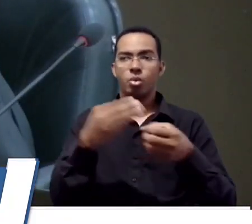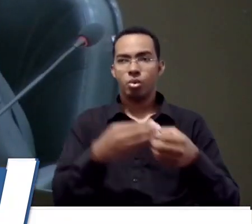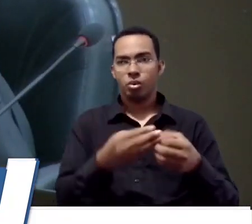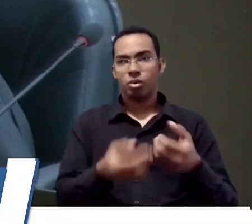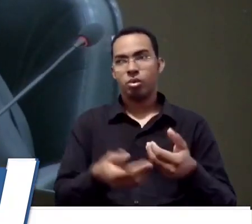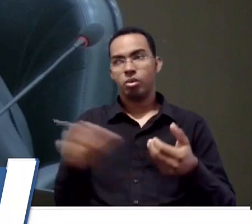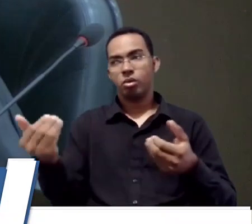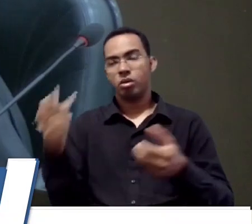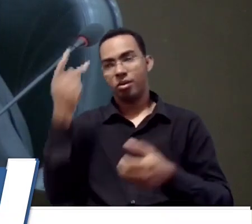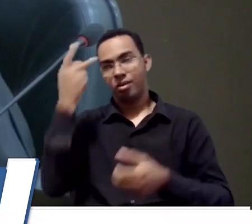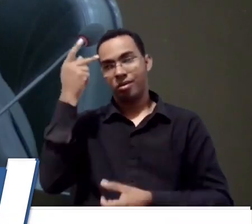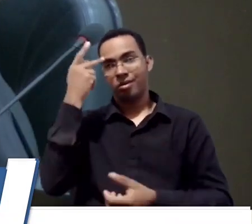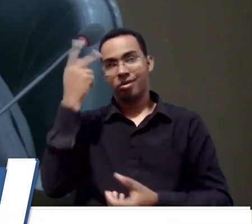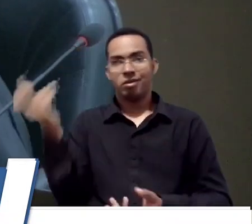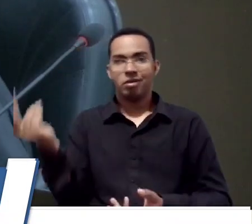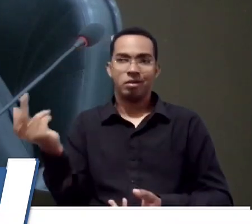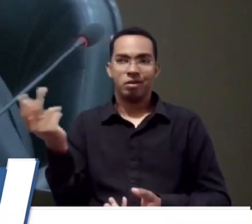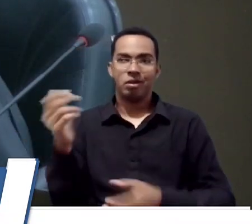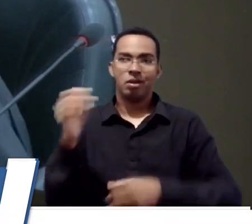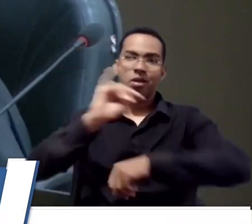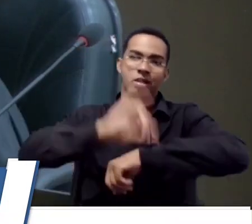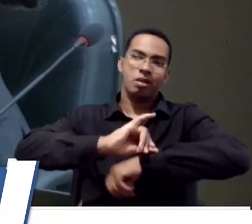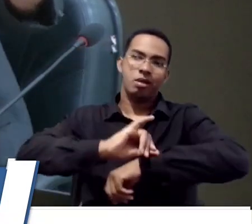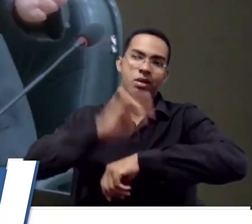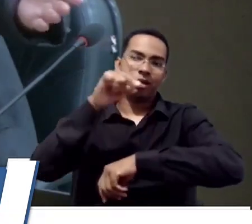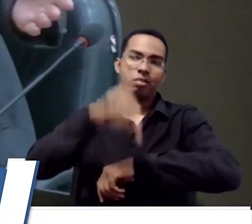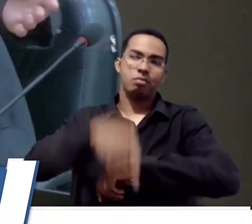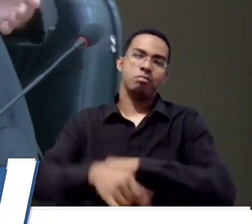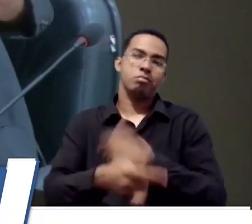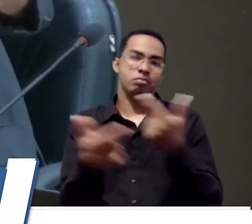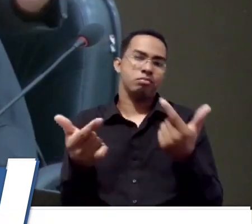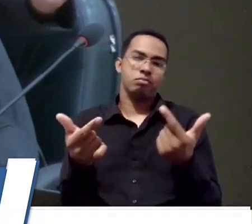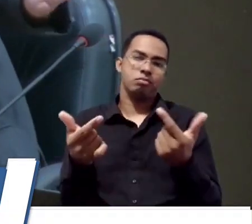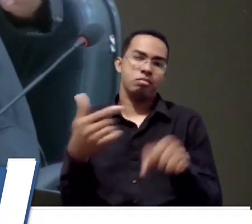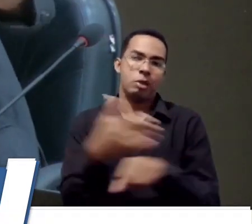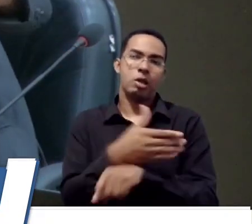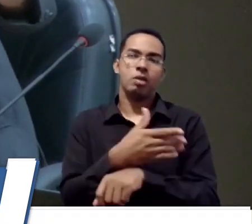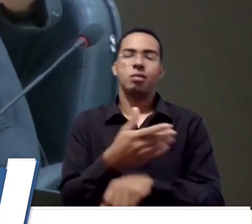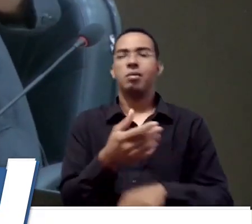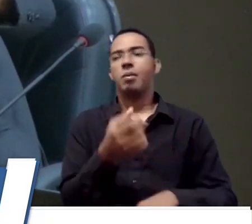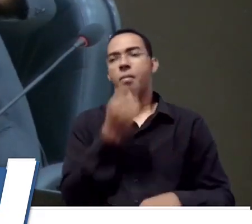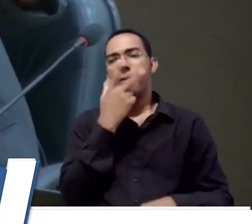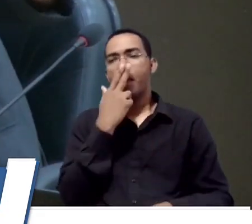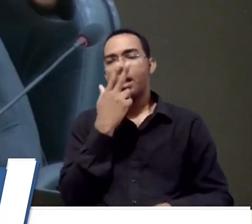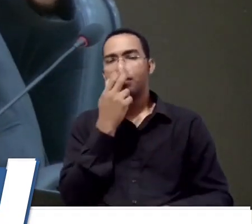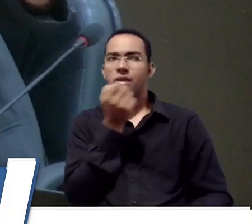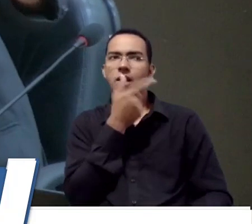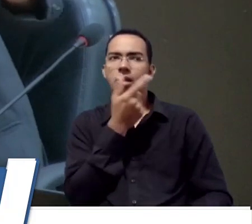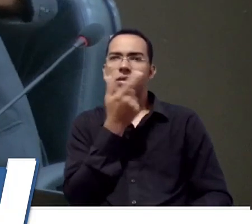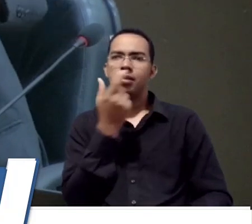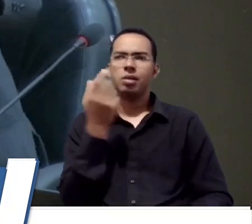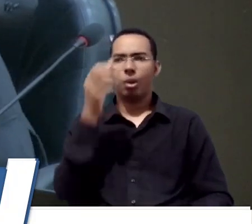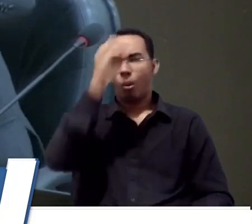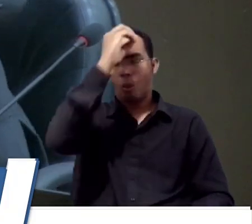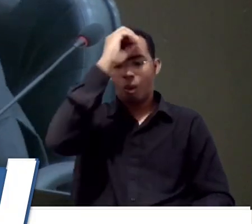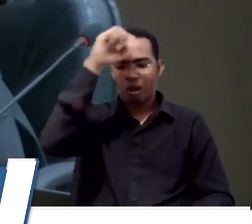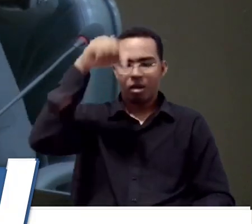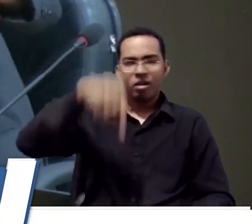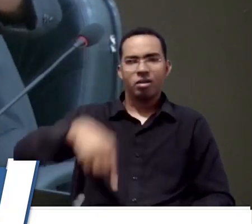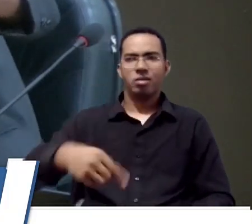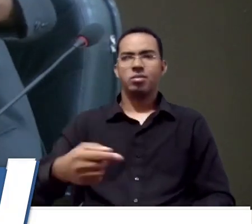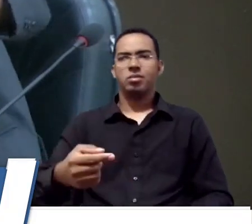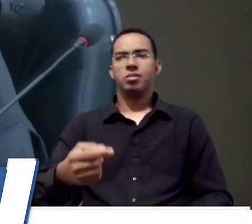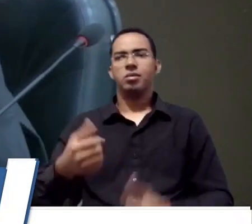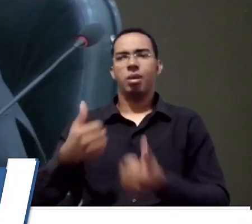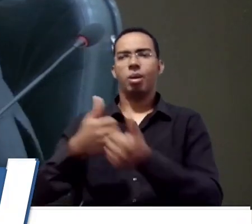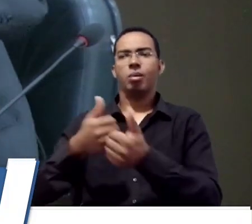São Paulo e a capital, aqui não estão nessa URAI aí. É gozação, é achar que tem um bando de otário aqui acompanhando